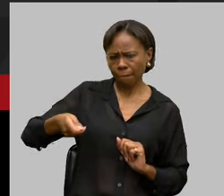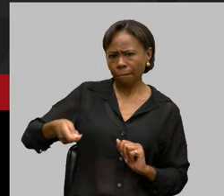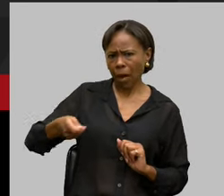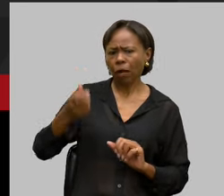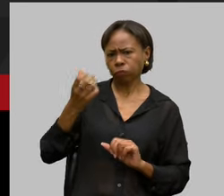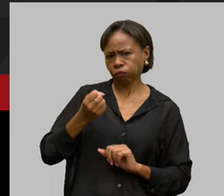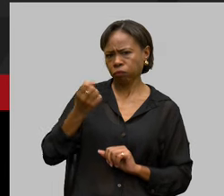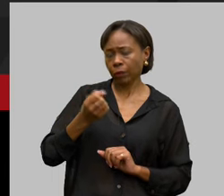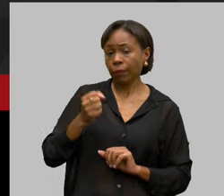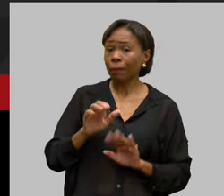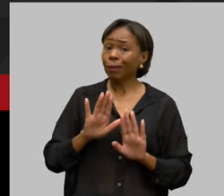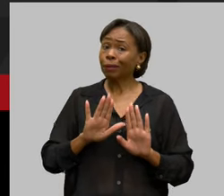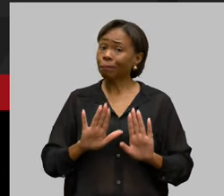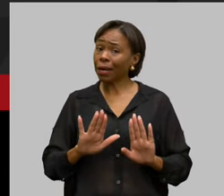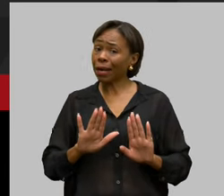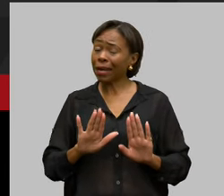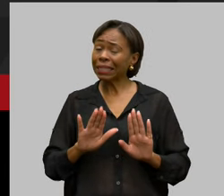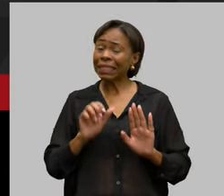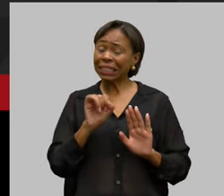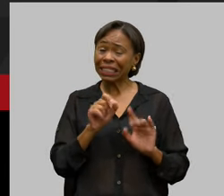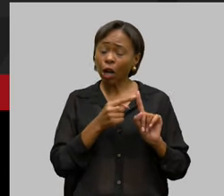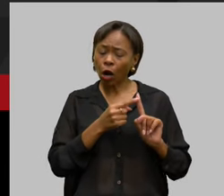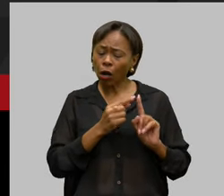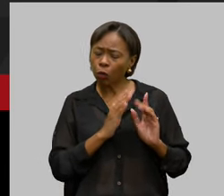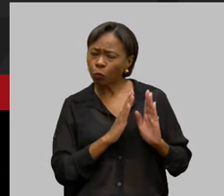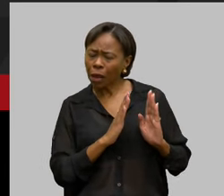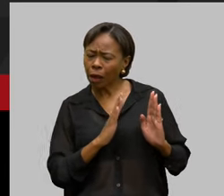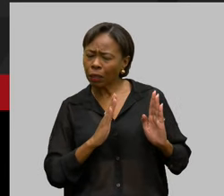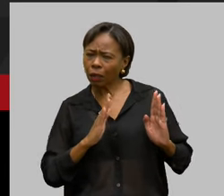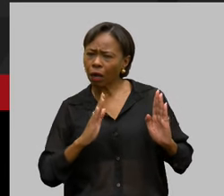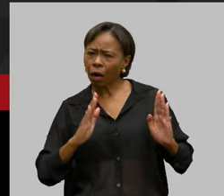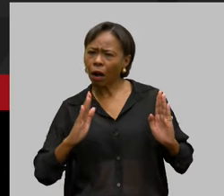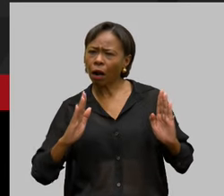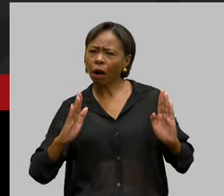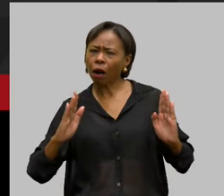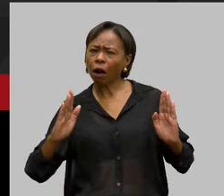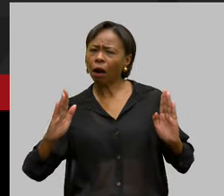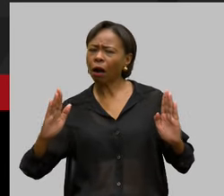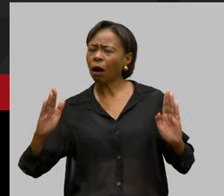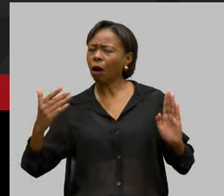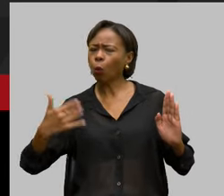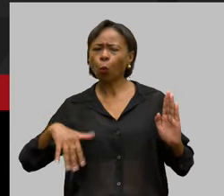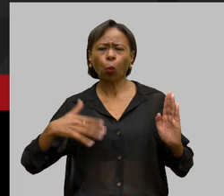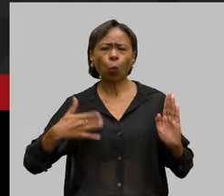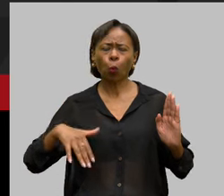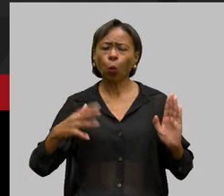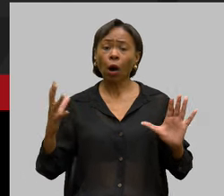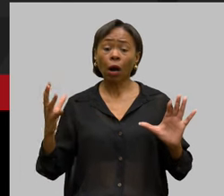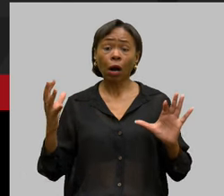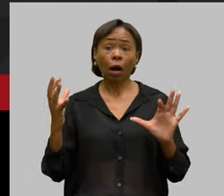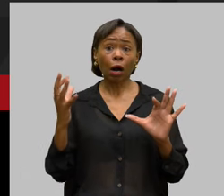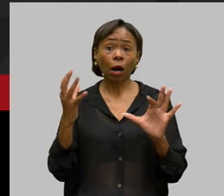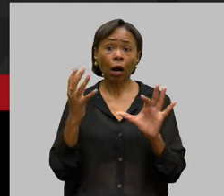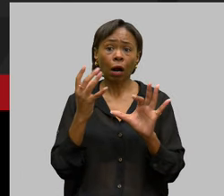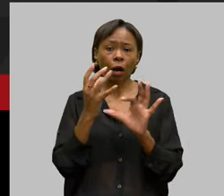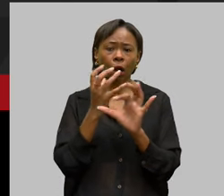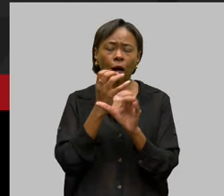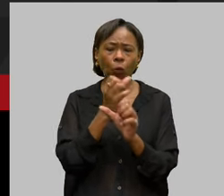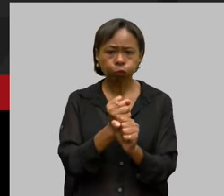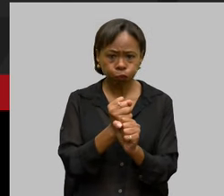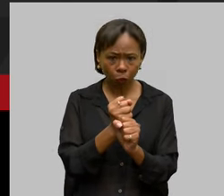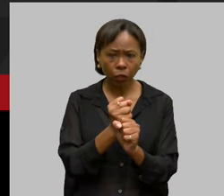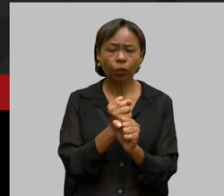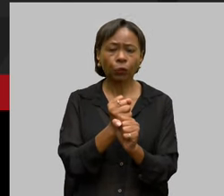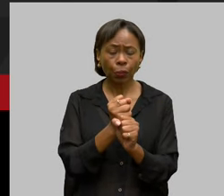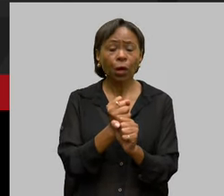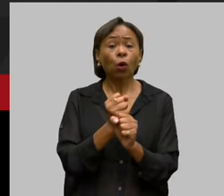ciência atorial o longuíssimo prazo o que nós detectamos é que aquilo que nós já temos acumulado eh somado aquilo que nós